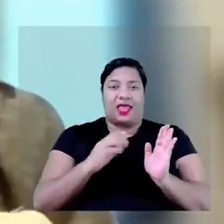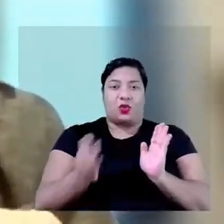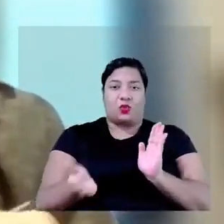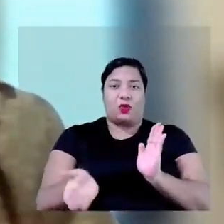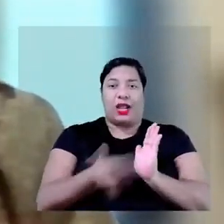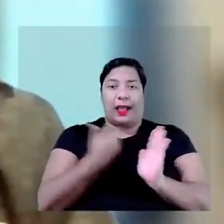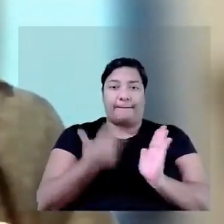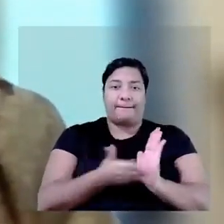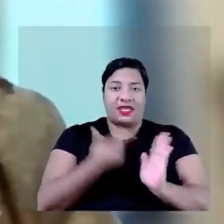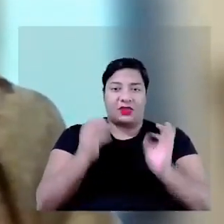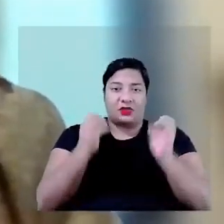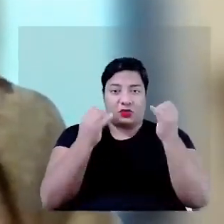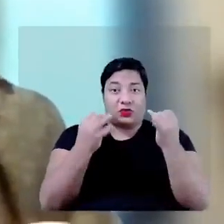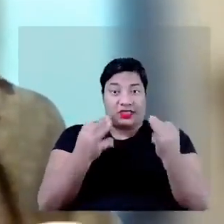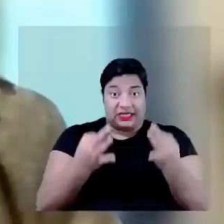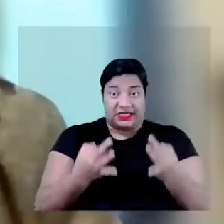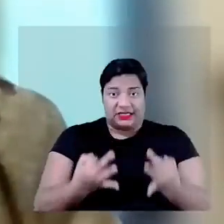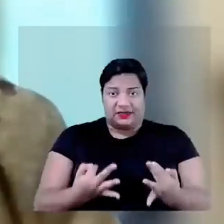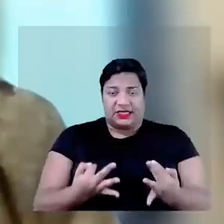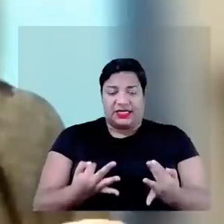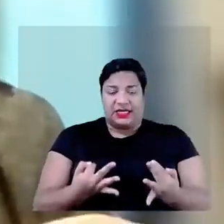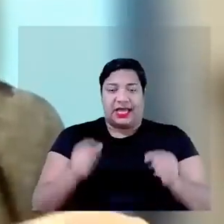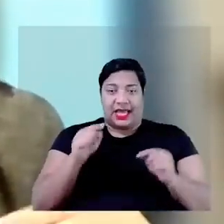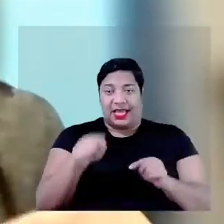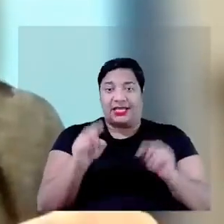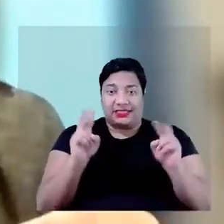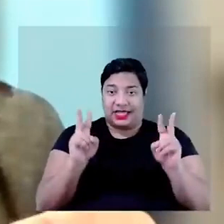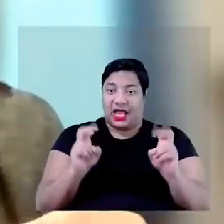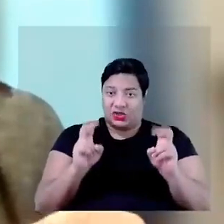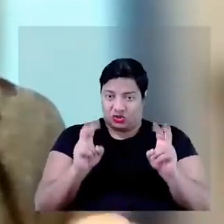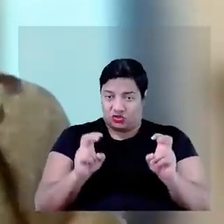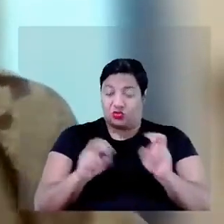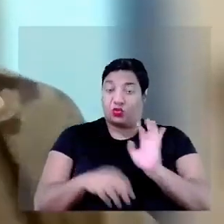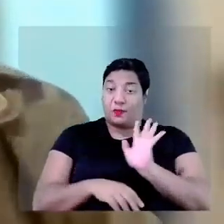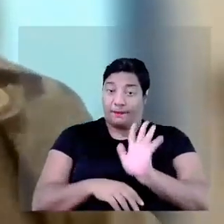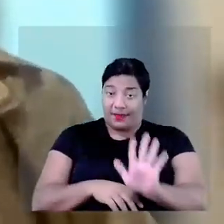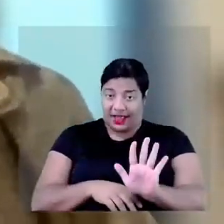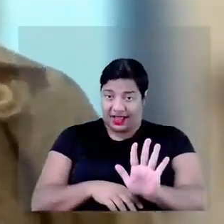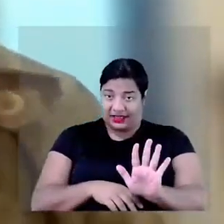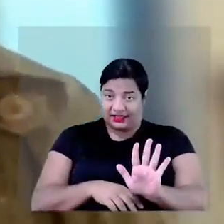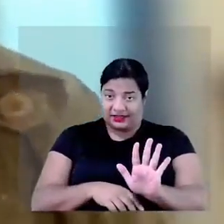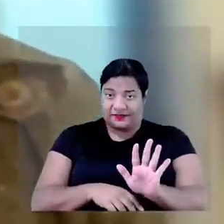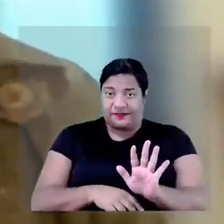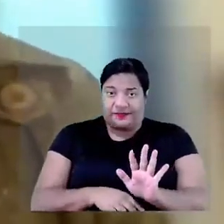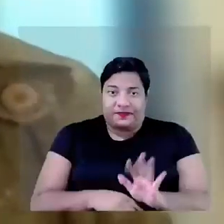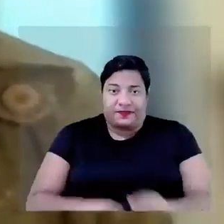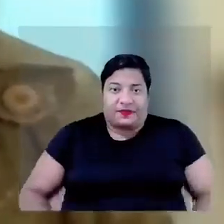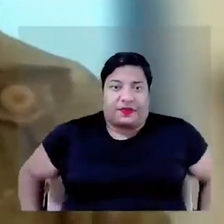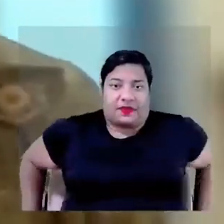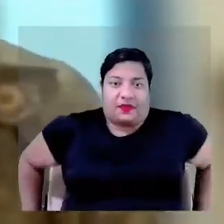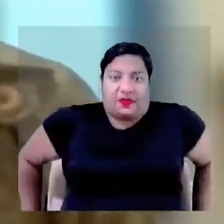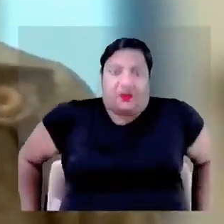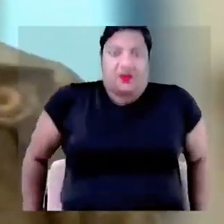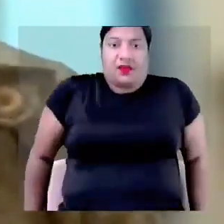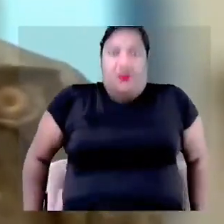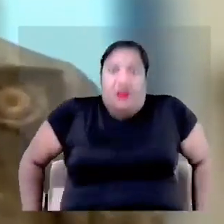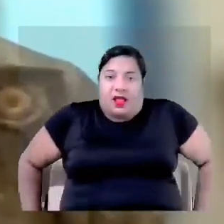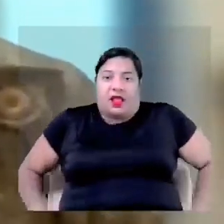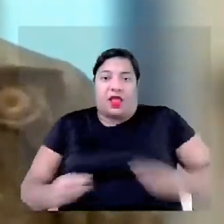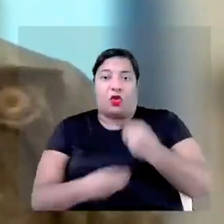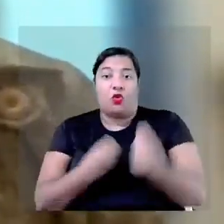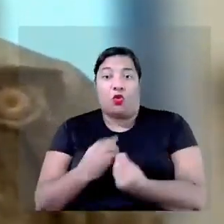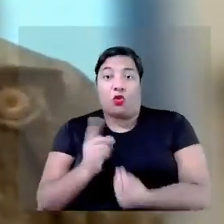sobre esse assunto. Mas se você pensar, eu disse o seguinte, é o modo de produção e o modo